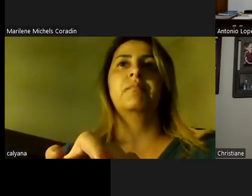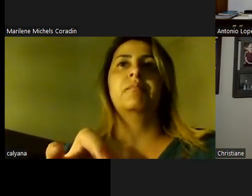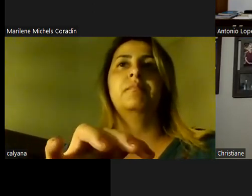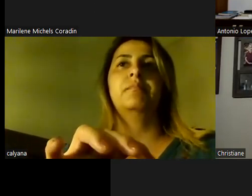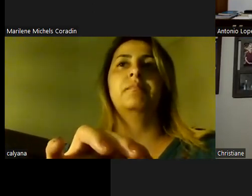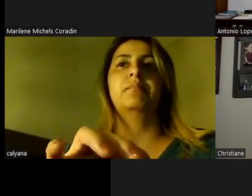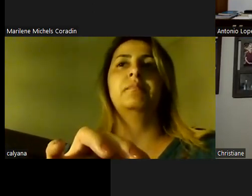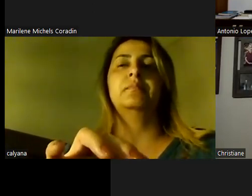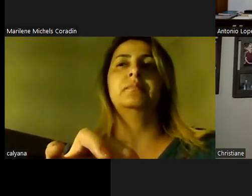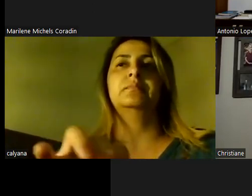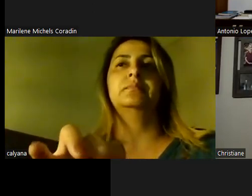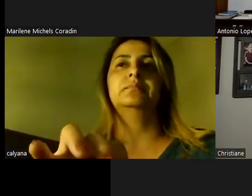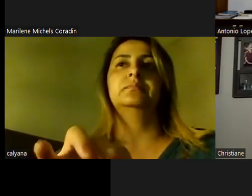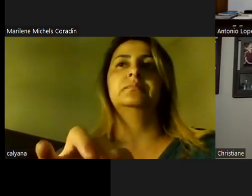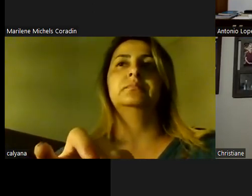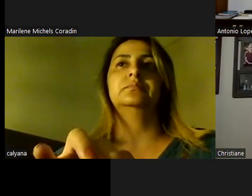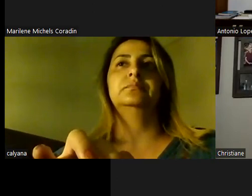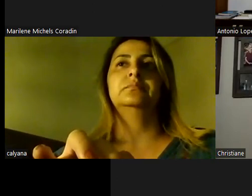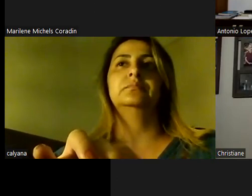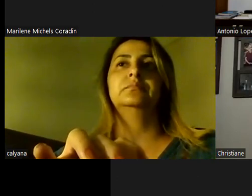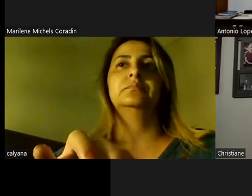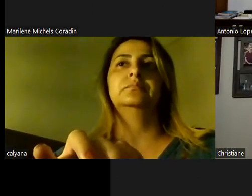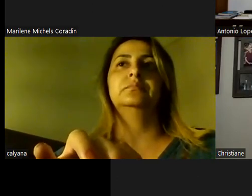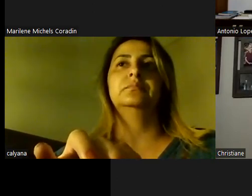e isso fica inconsciente.